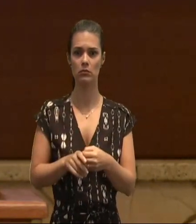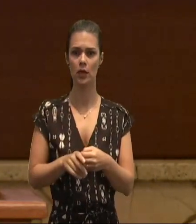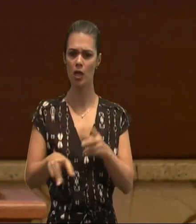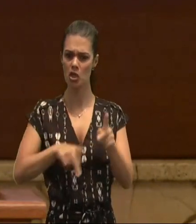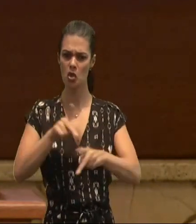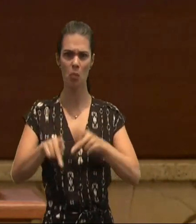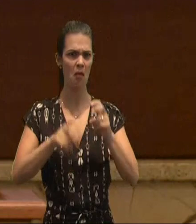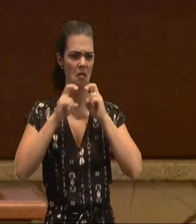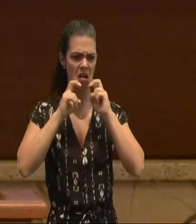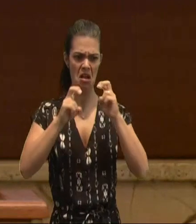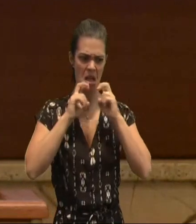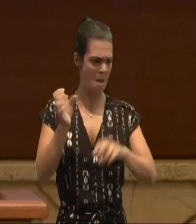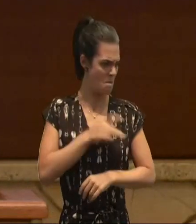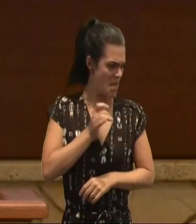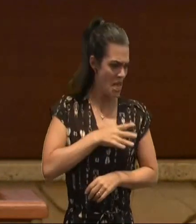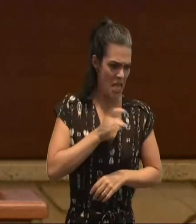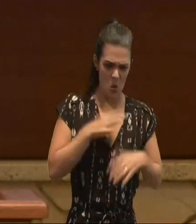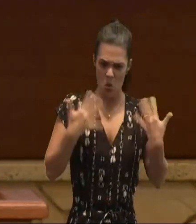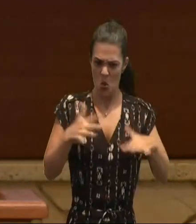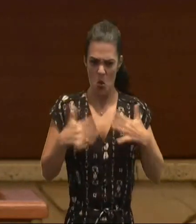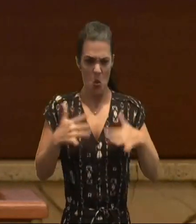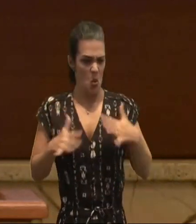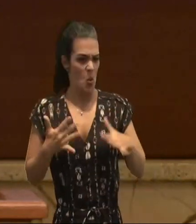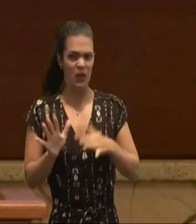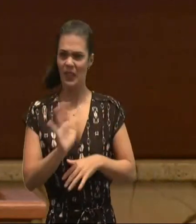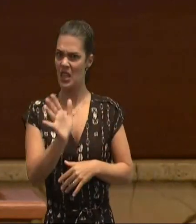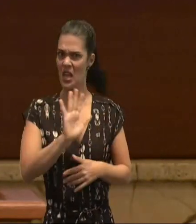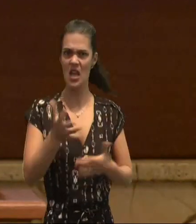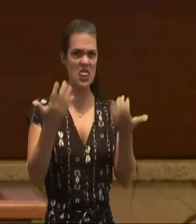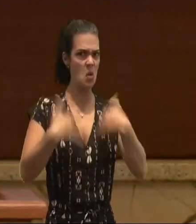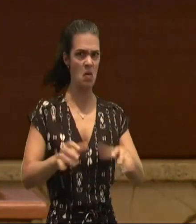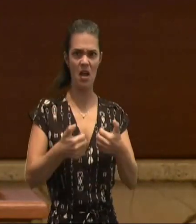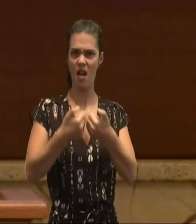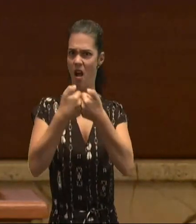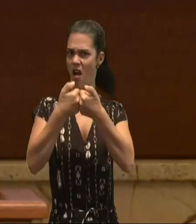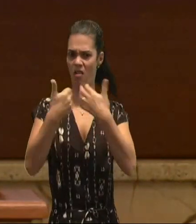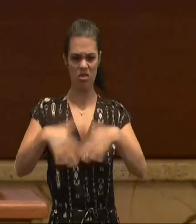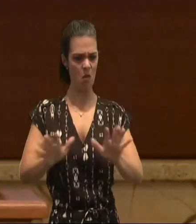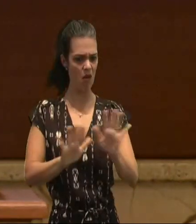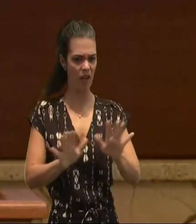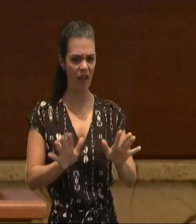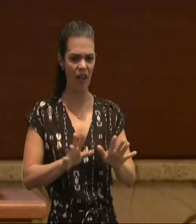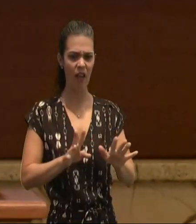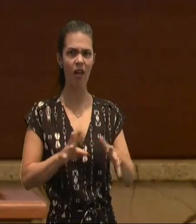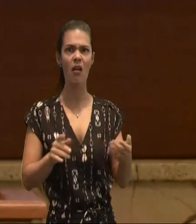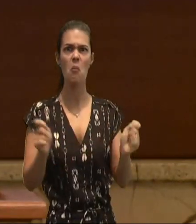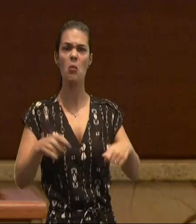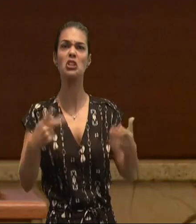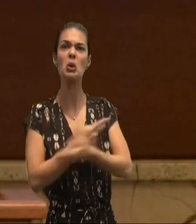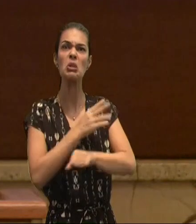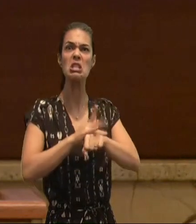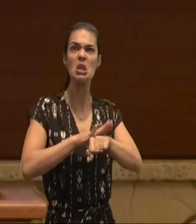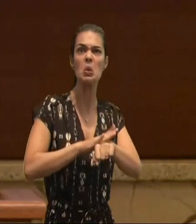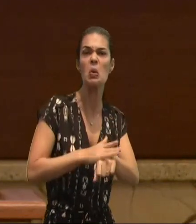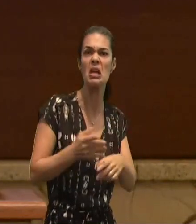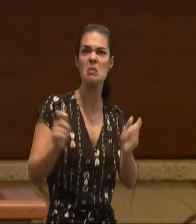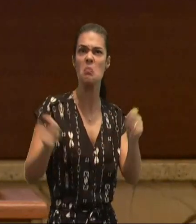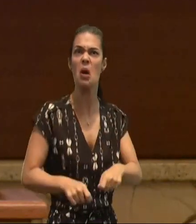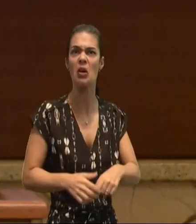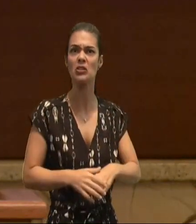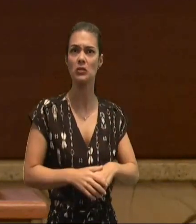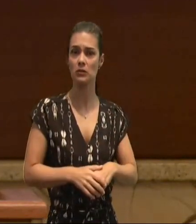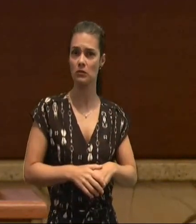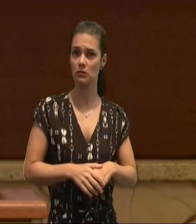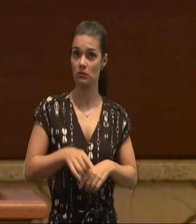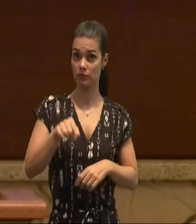medo, temendo coisas terríveis, como aconteceram em Asdod e Gate. E lá em Ecrom,